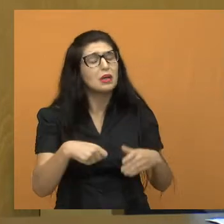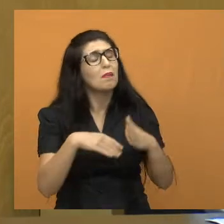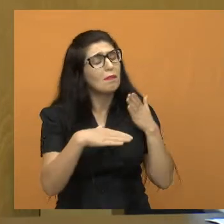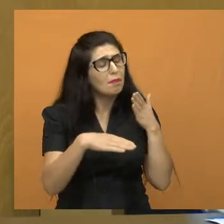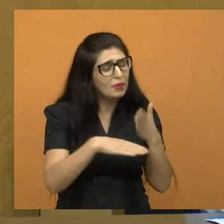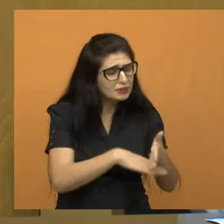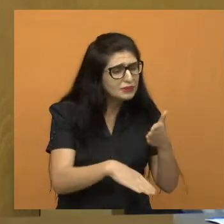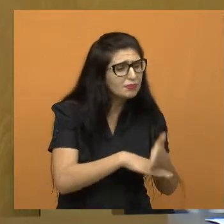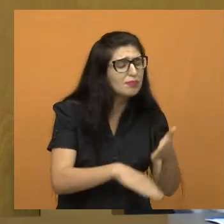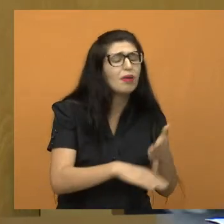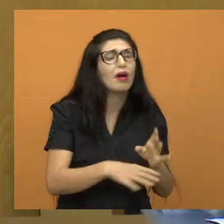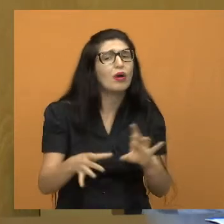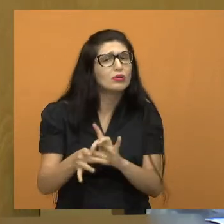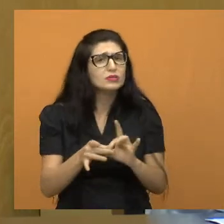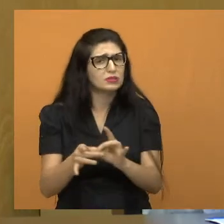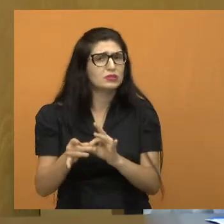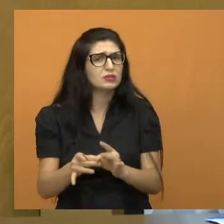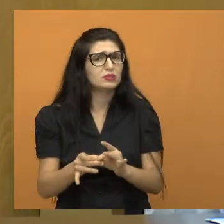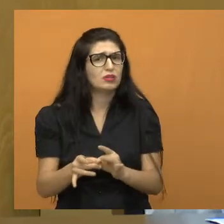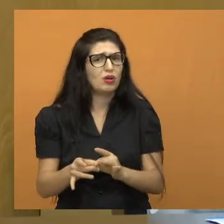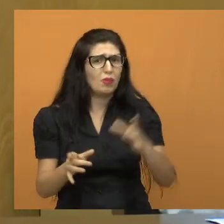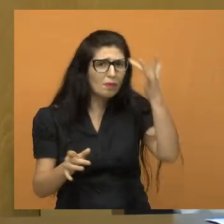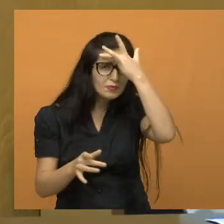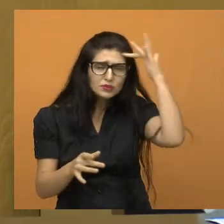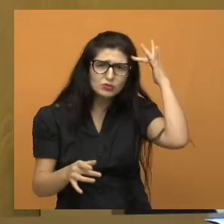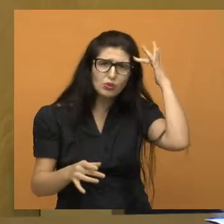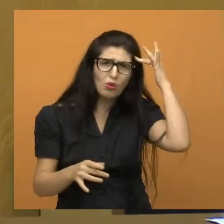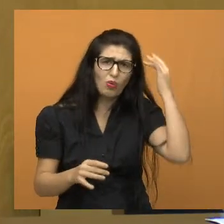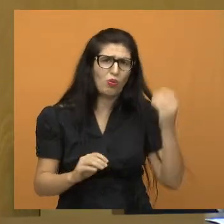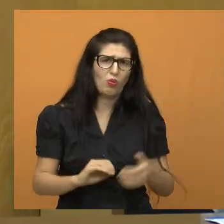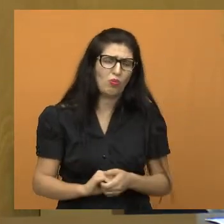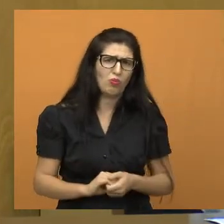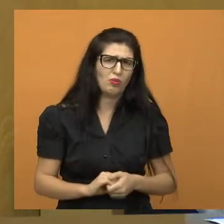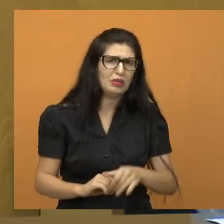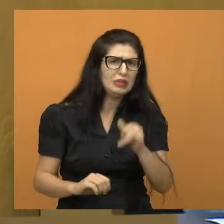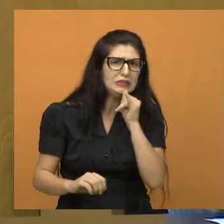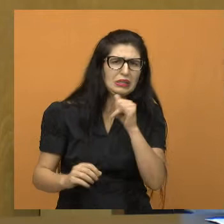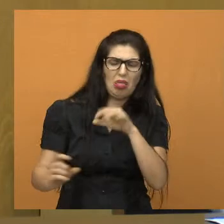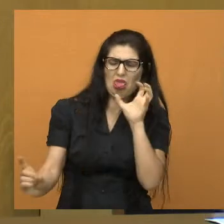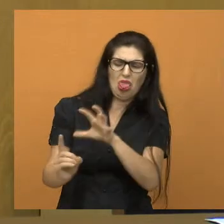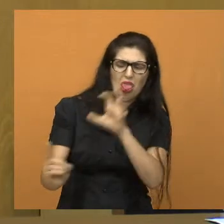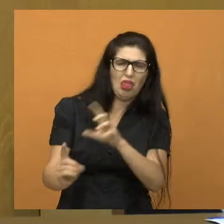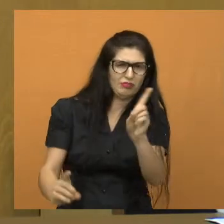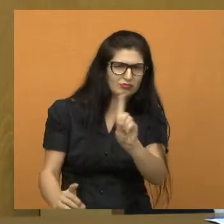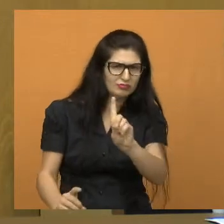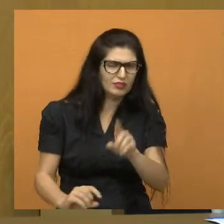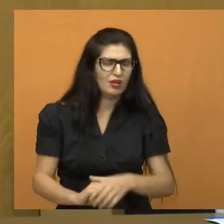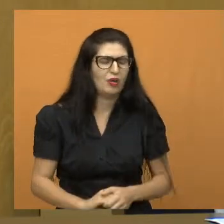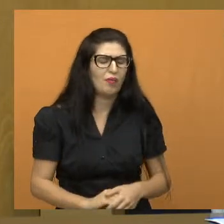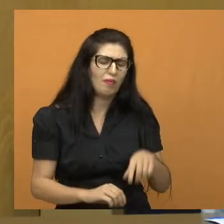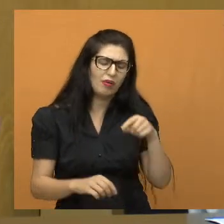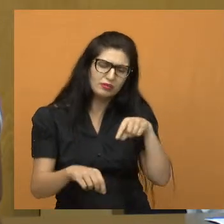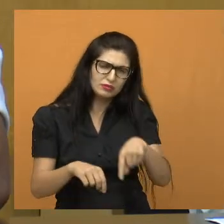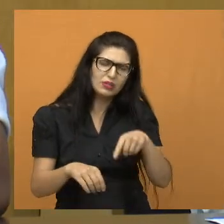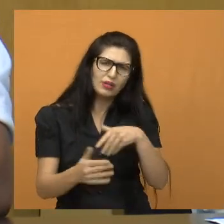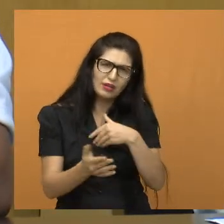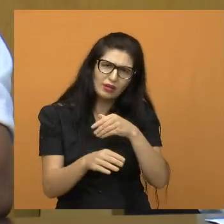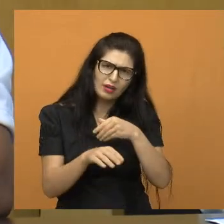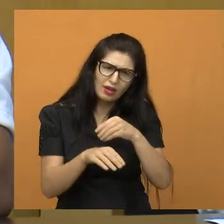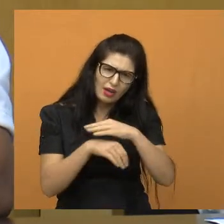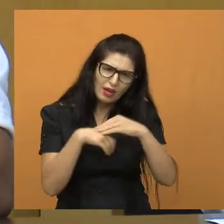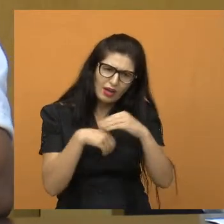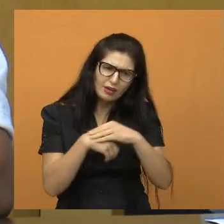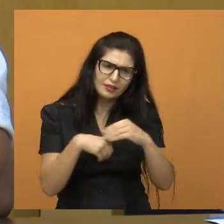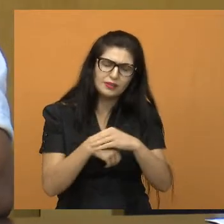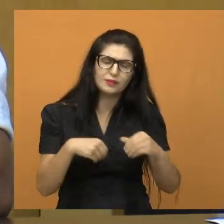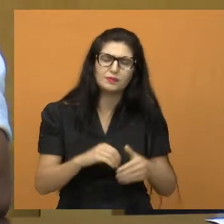parceira, porque nós não estamos aqui para jogar pedra. Aliás, ontem a gente teve esse encontro com o coordenador estadual, ele falava um